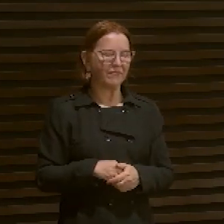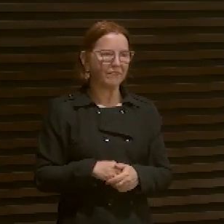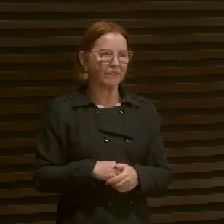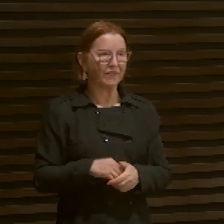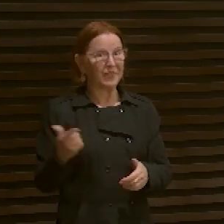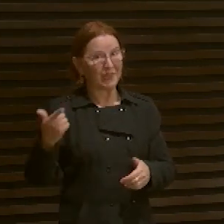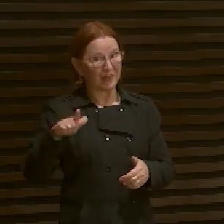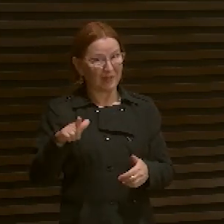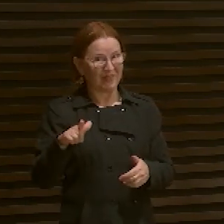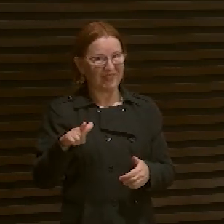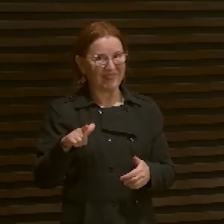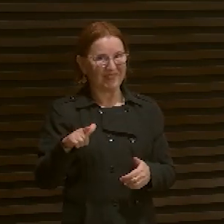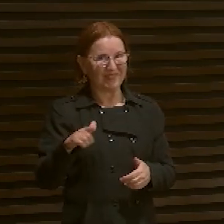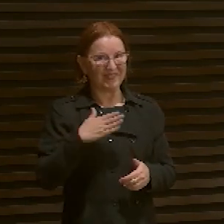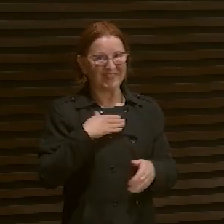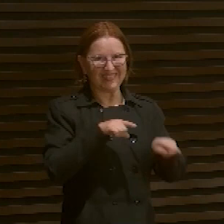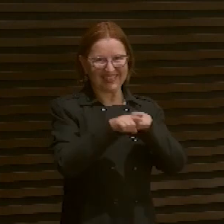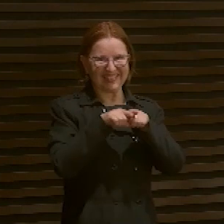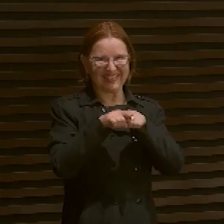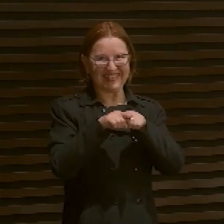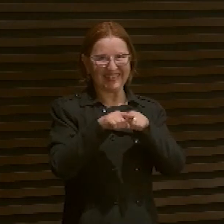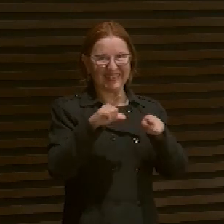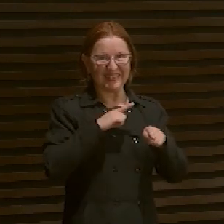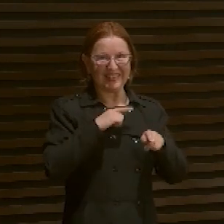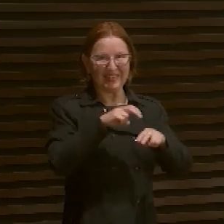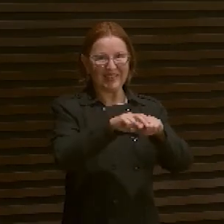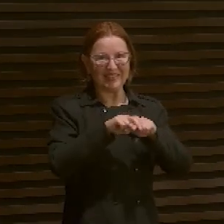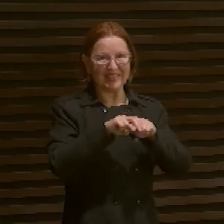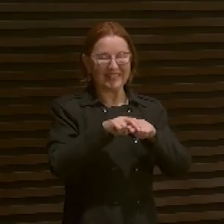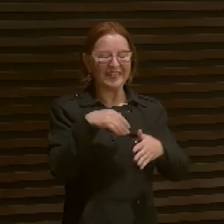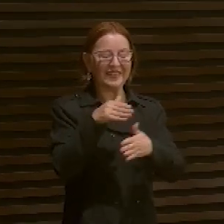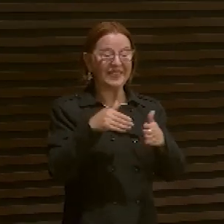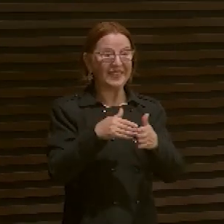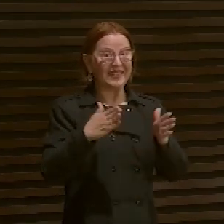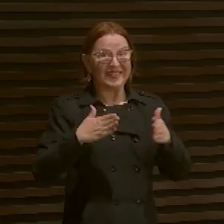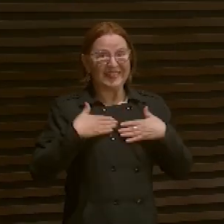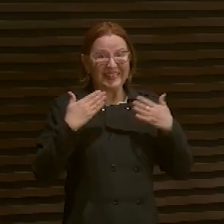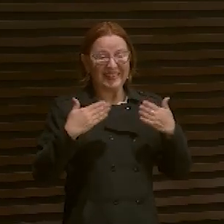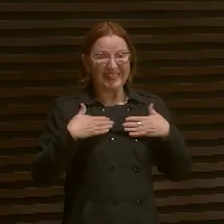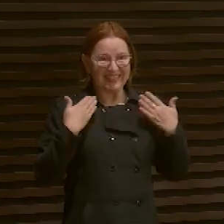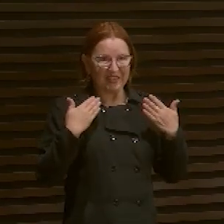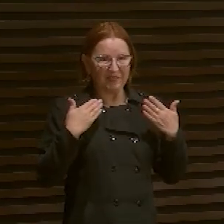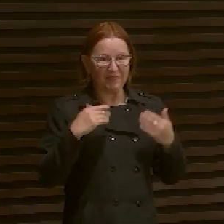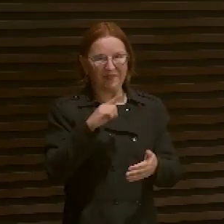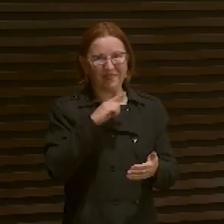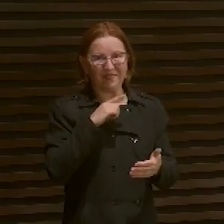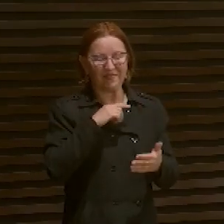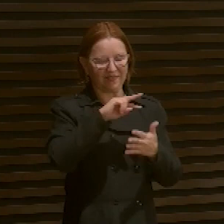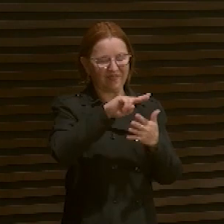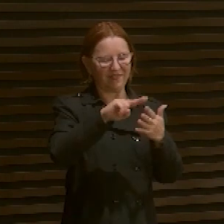Mais uma vez, meus irmãos. Meus irmãos, tende por motivo de toda alegria